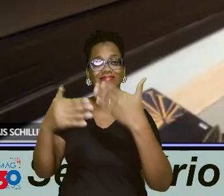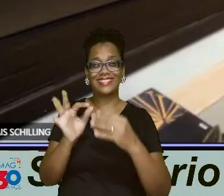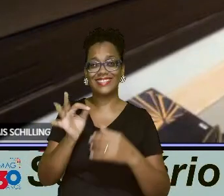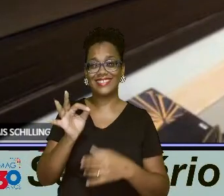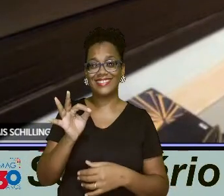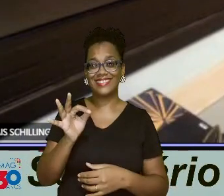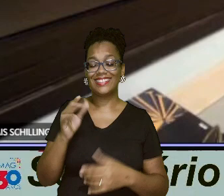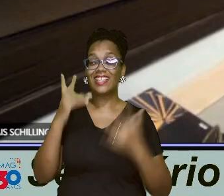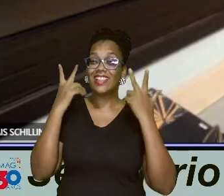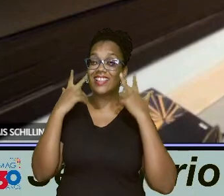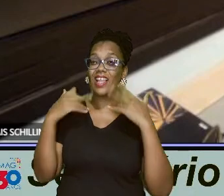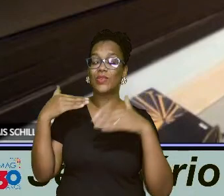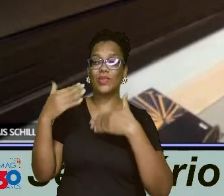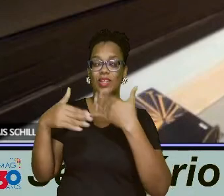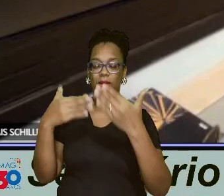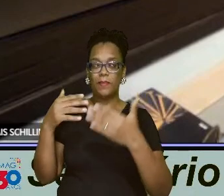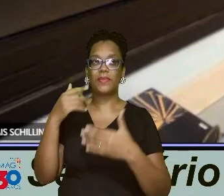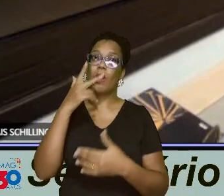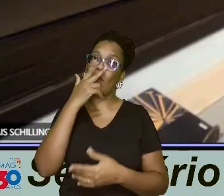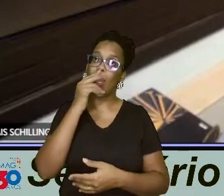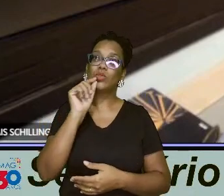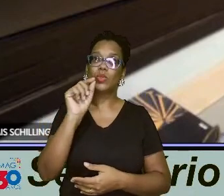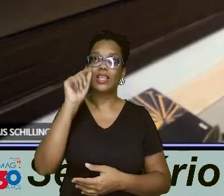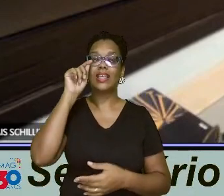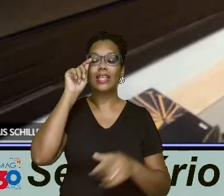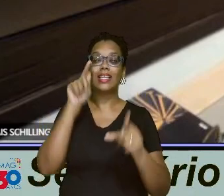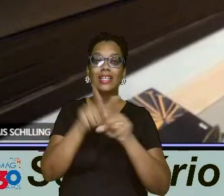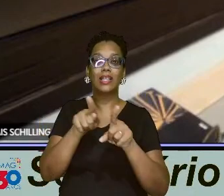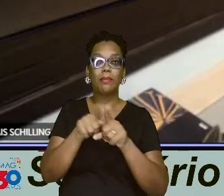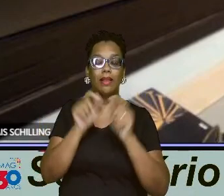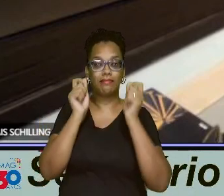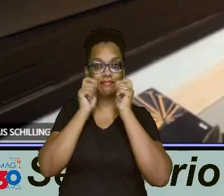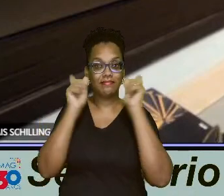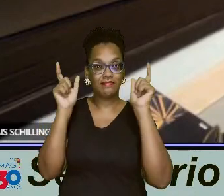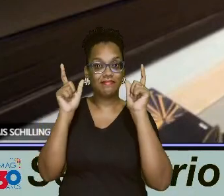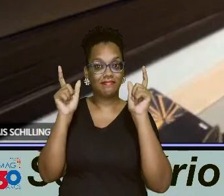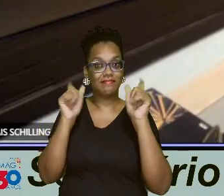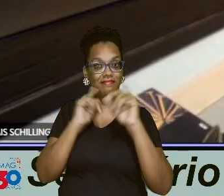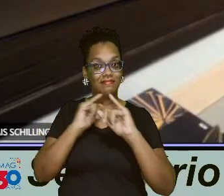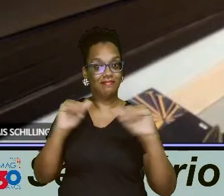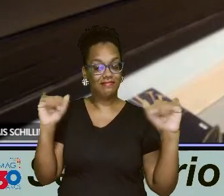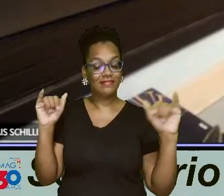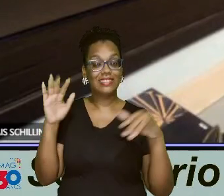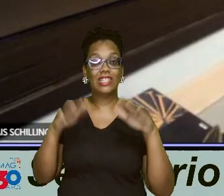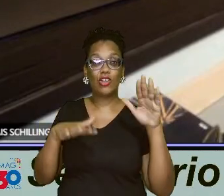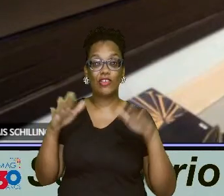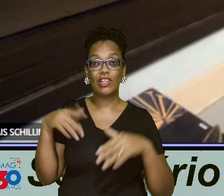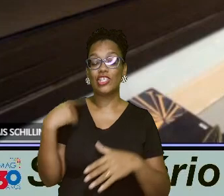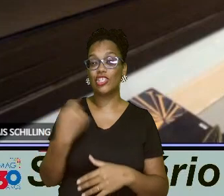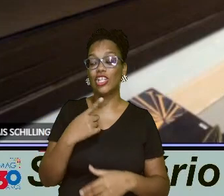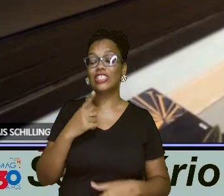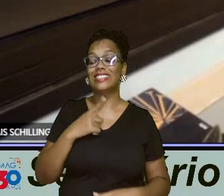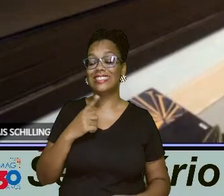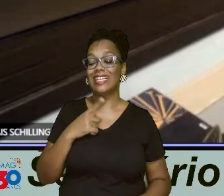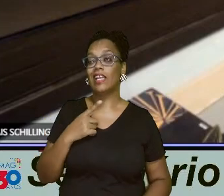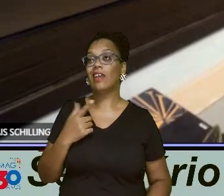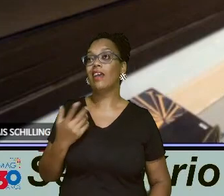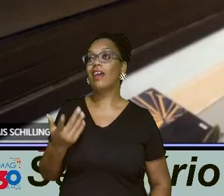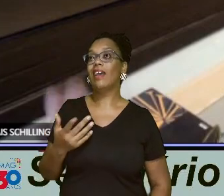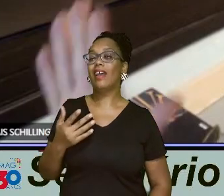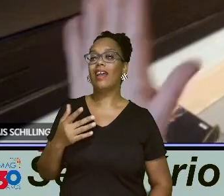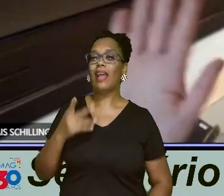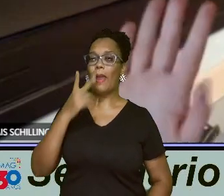uma certa naturalidade. Acho que levanta, inclusive, alguns alertas, né? De talvez a gente esteja aplicando assim, de maneira